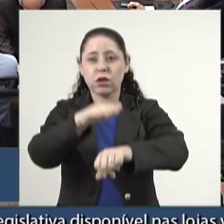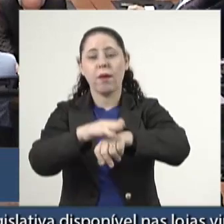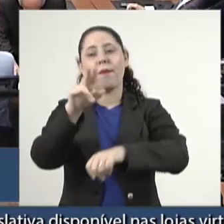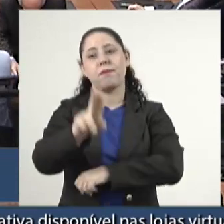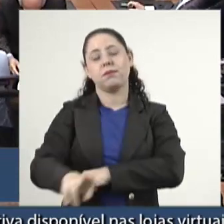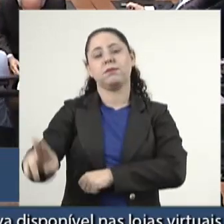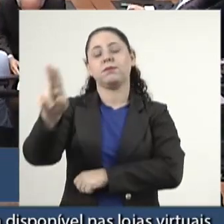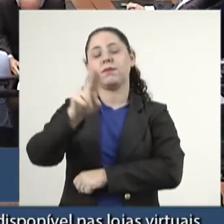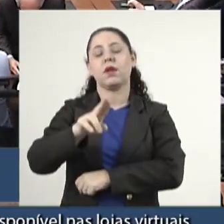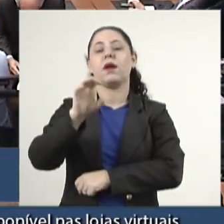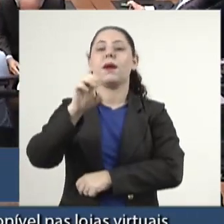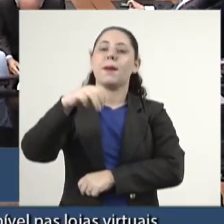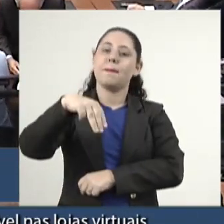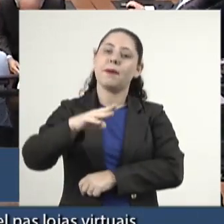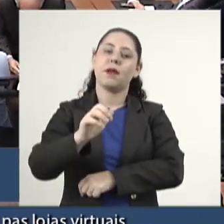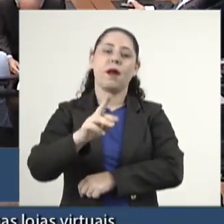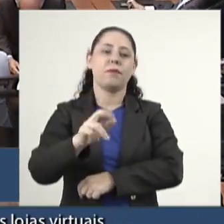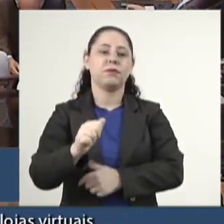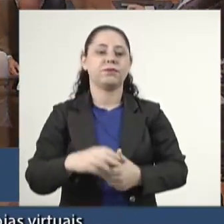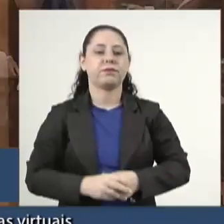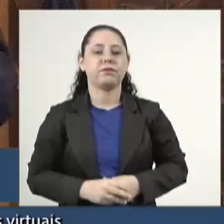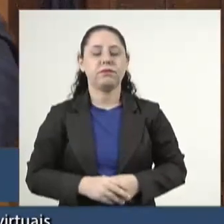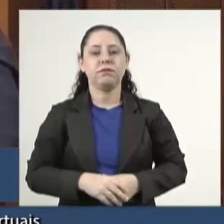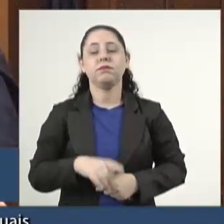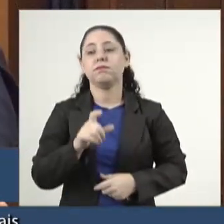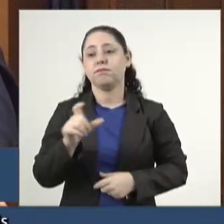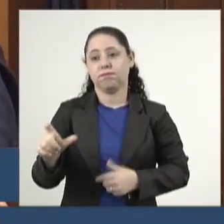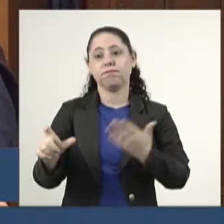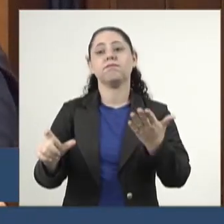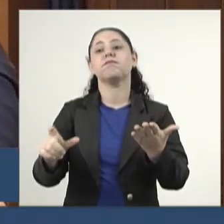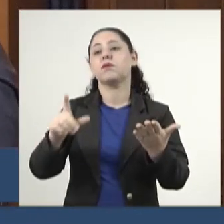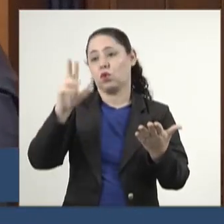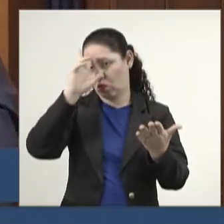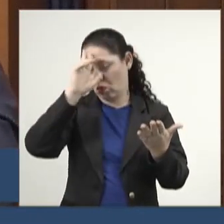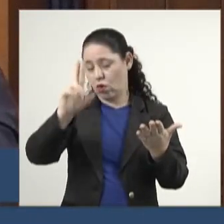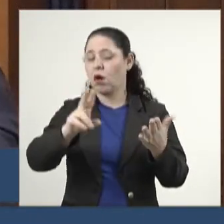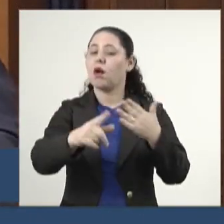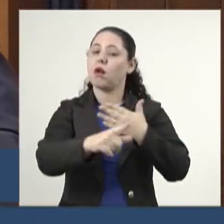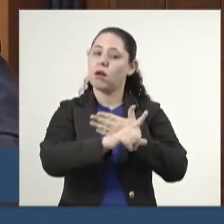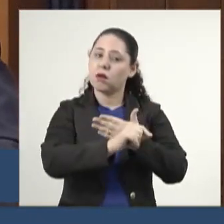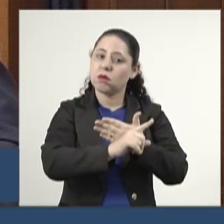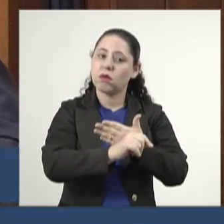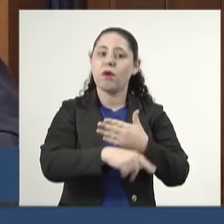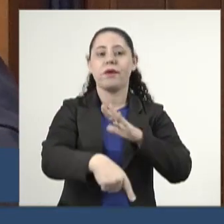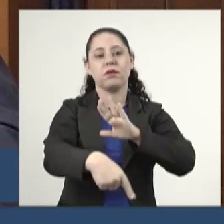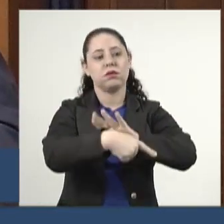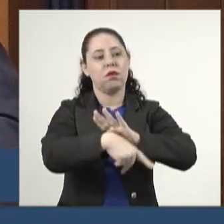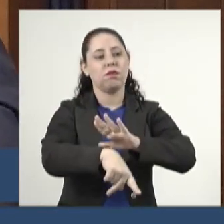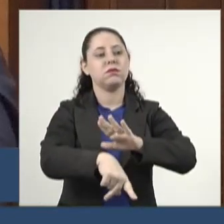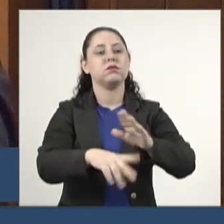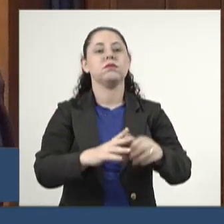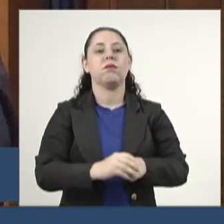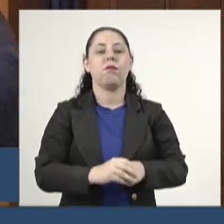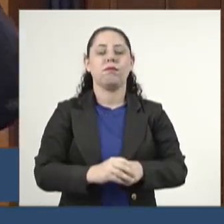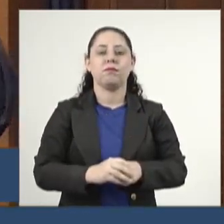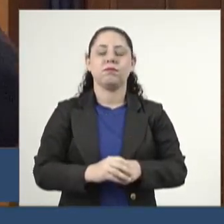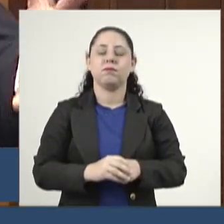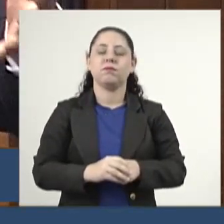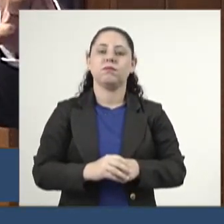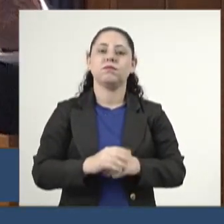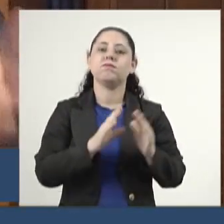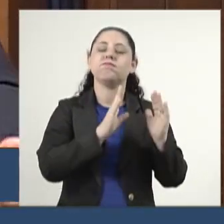universidades, Embrapa, todo mundo, inclusive os pantaneiros, né, os povos tradicionais, ribeirinhos,